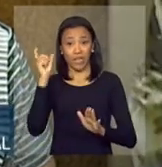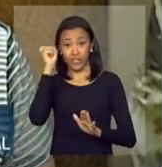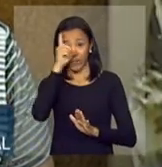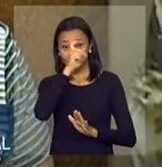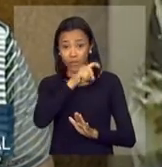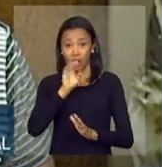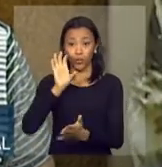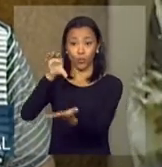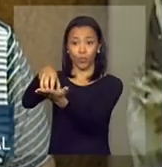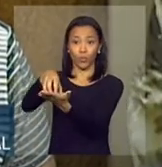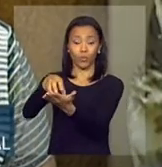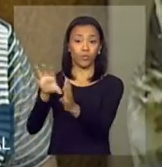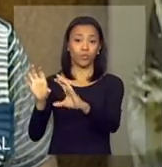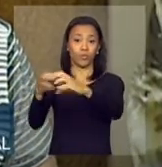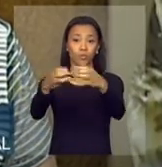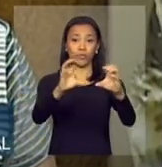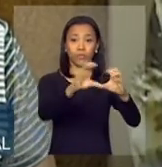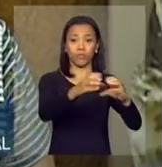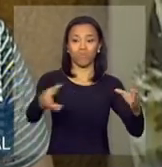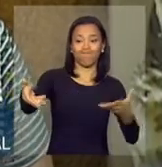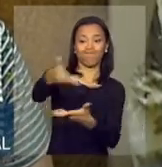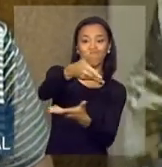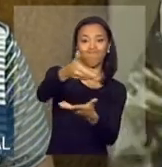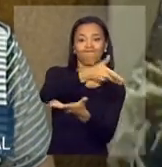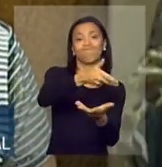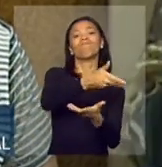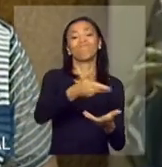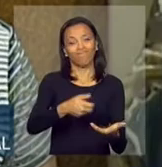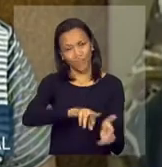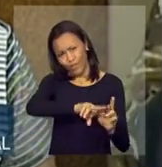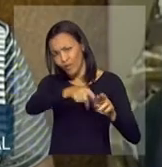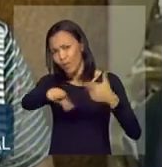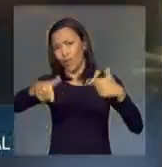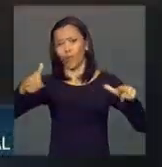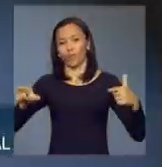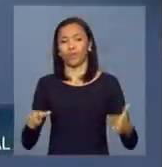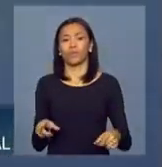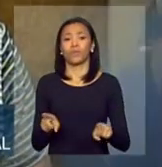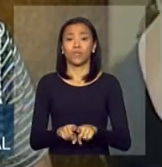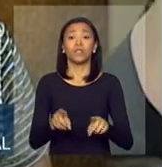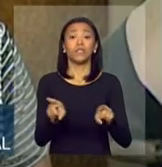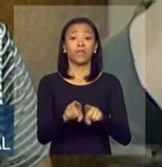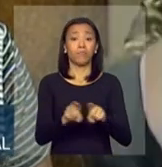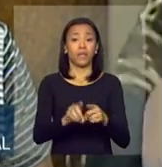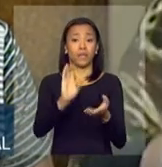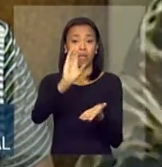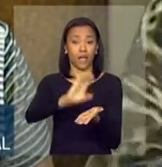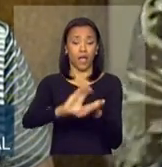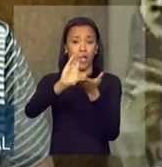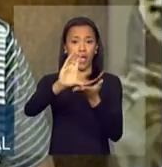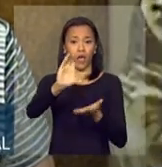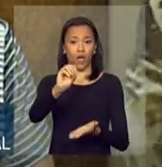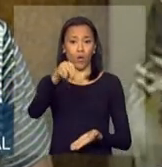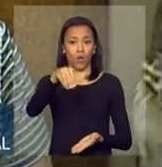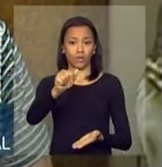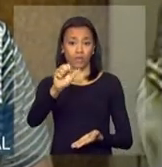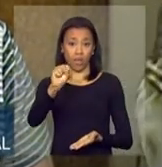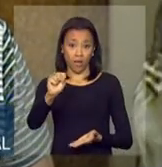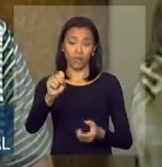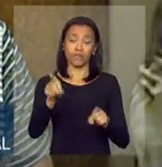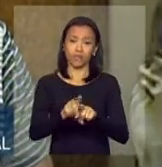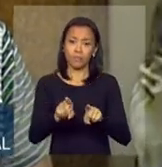intersetorialidade, entre outras. A CAISAM, bem como o Conceia, tem um grande desafio de pensar e pautar o